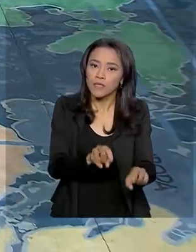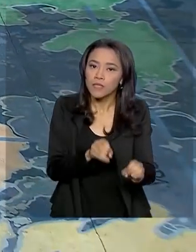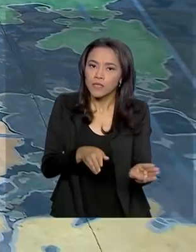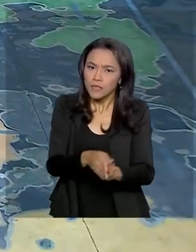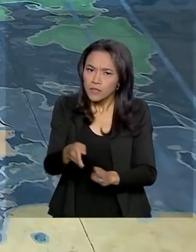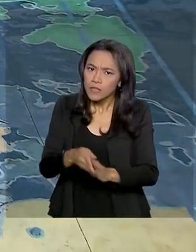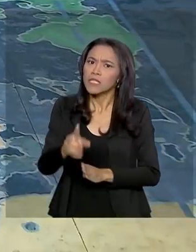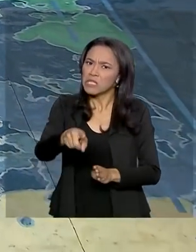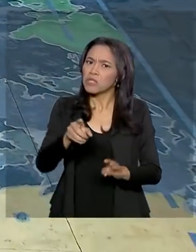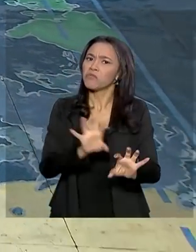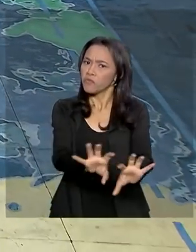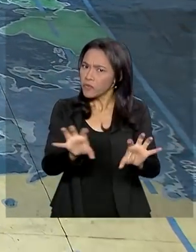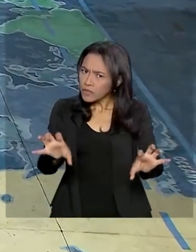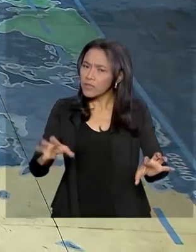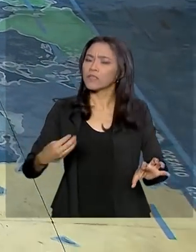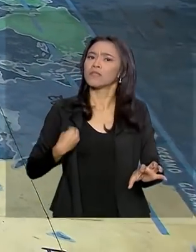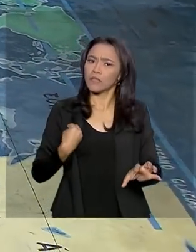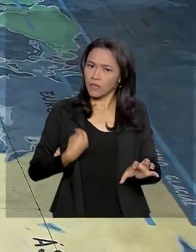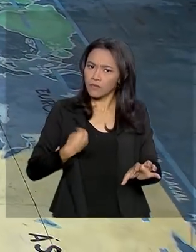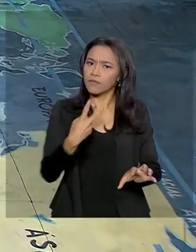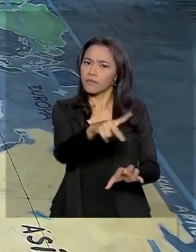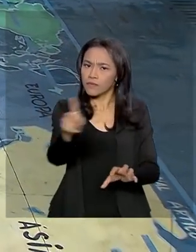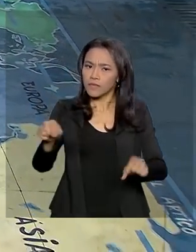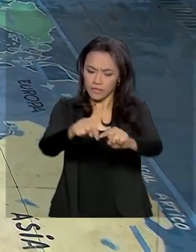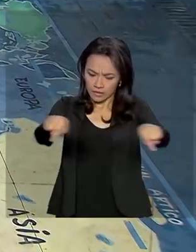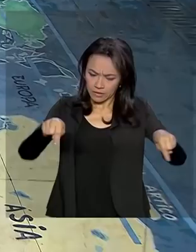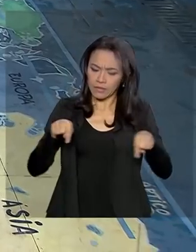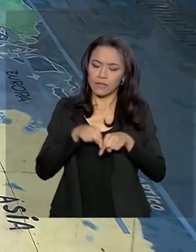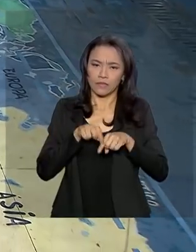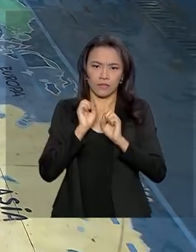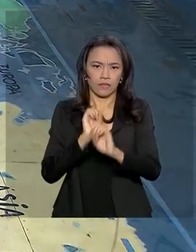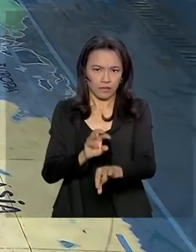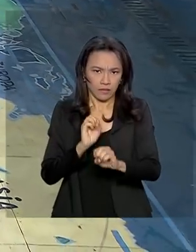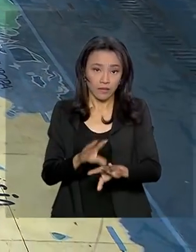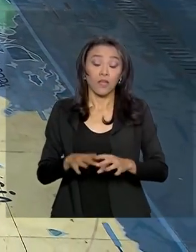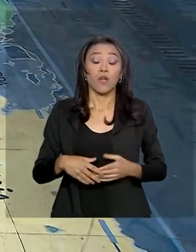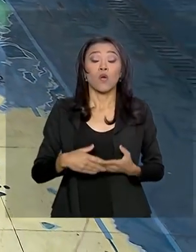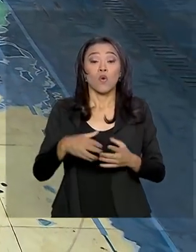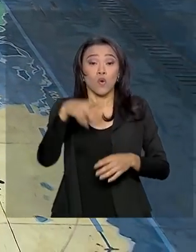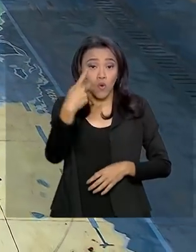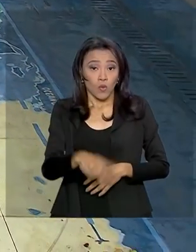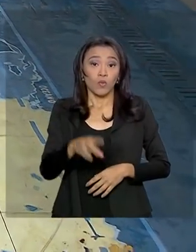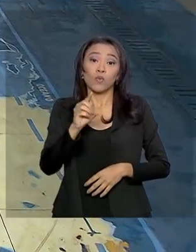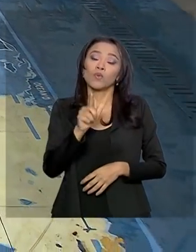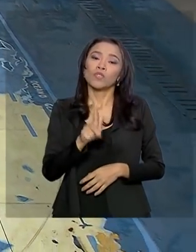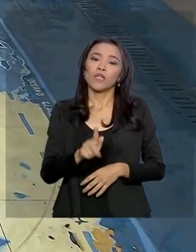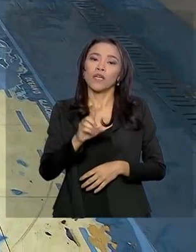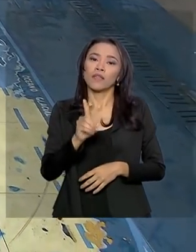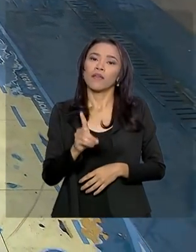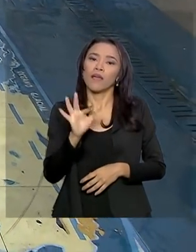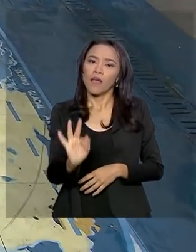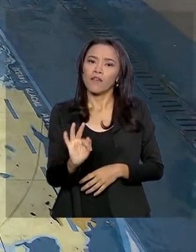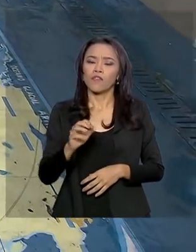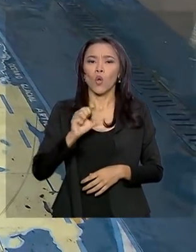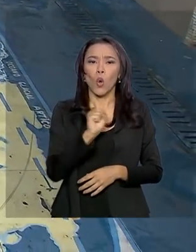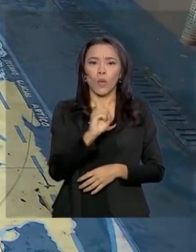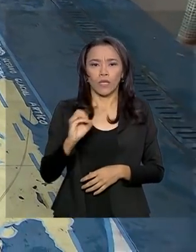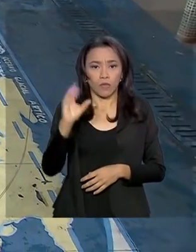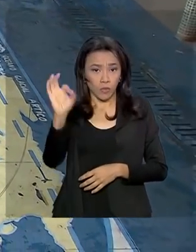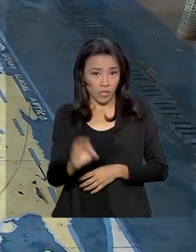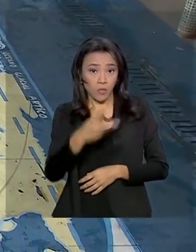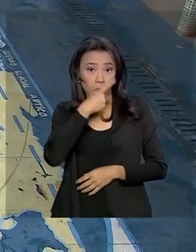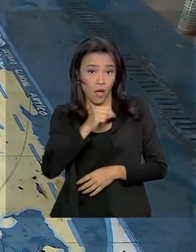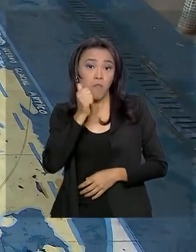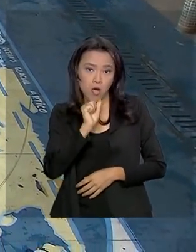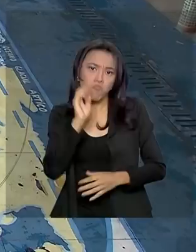desempenho desses alunos na sala de aula. Segundo o governo do Distrito Federal, mais de 80% dos pais aprovam